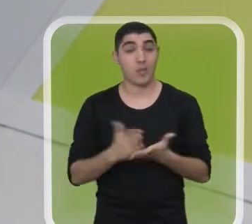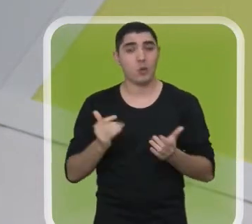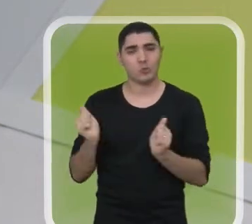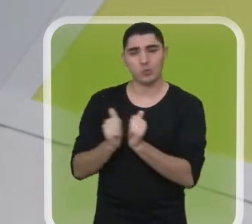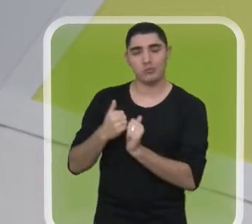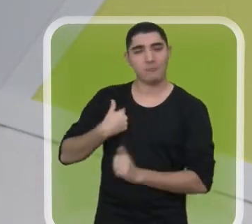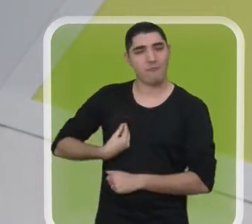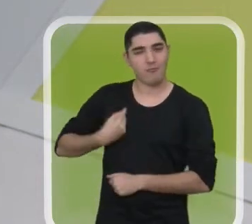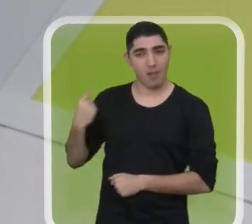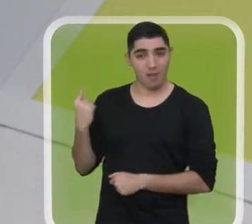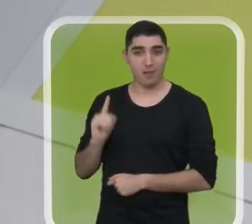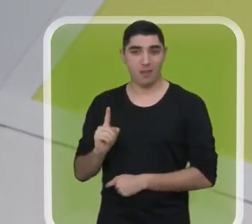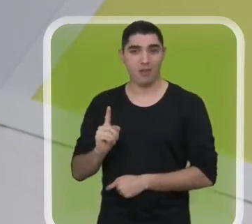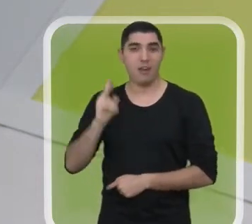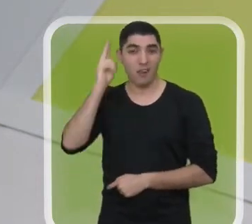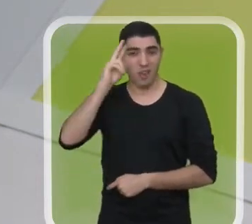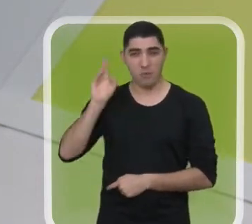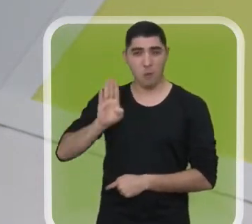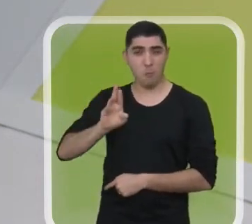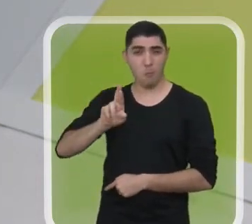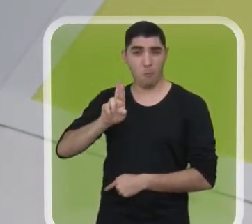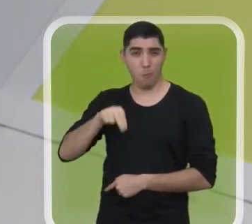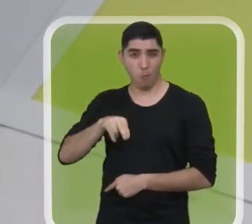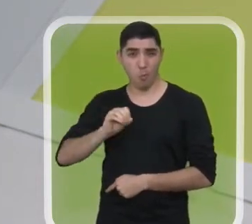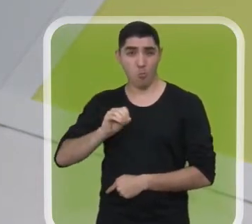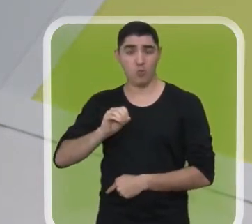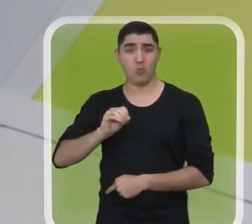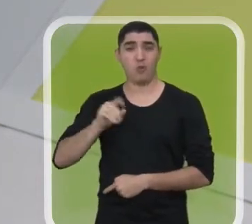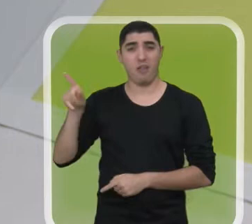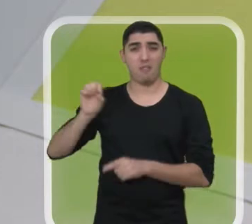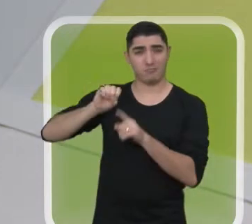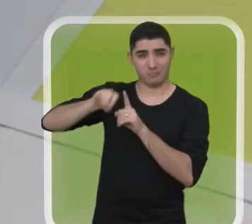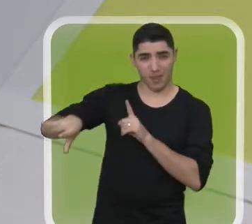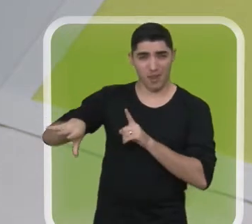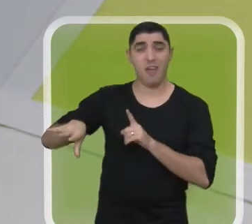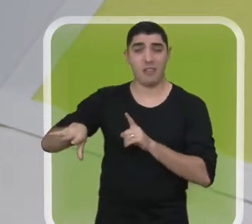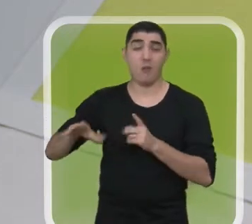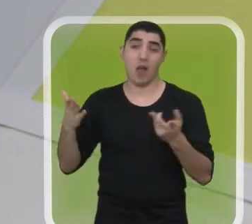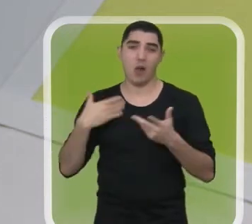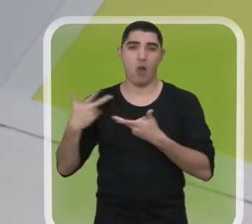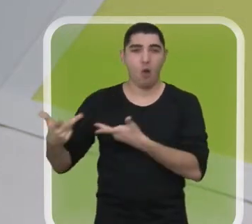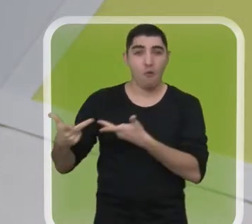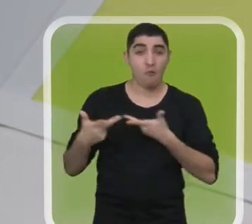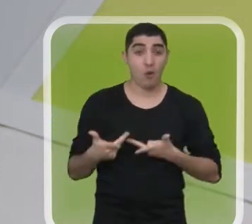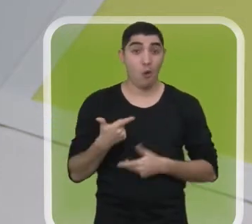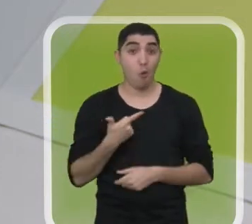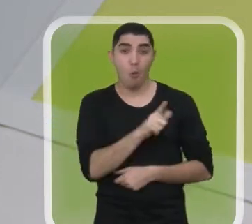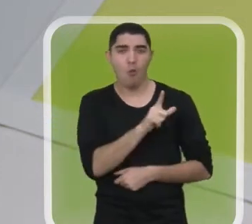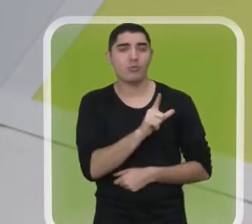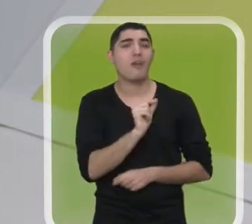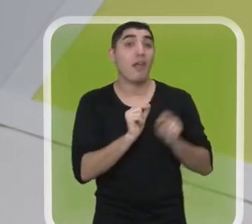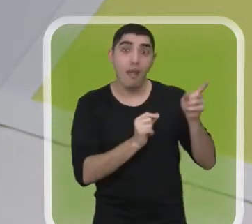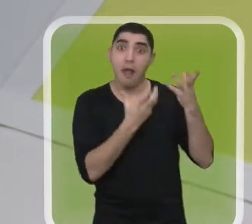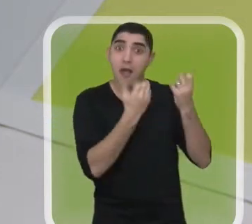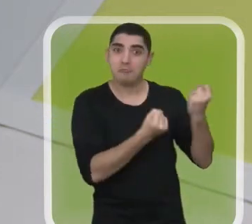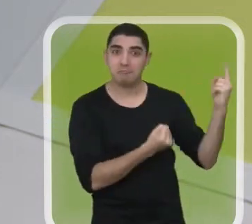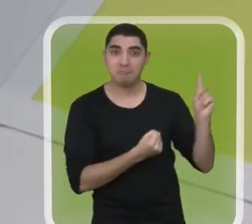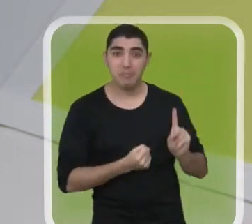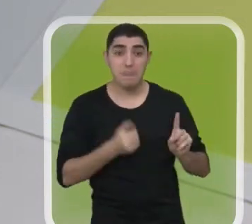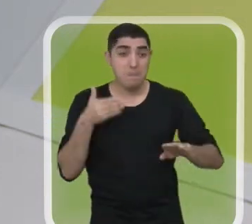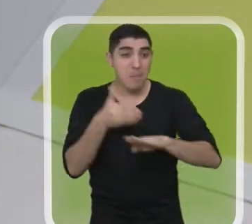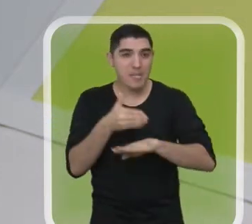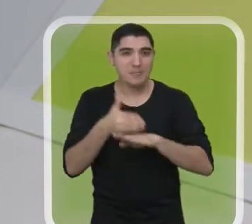o Bruno Castilho, ó, tá curtindo as suas férias, eu convidei ele e ele aceitou participar de forma